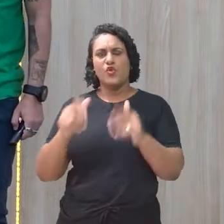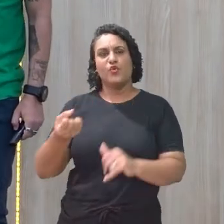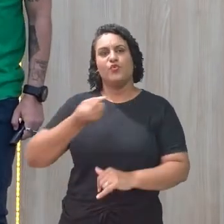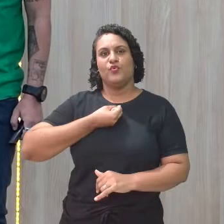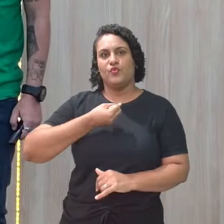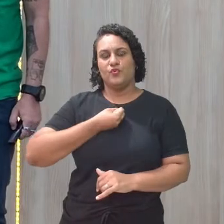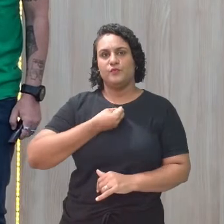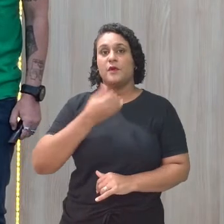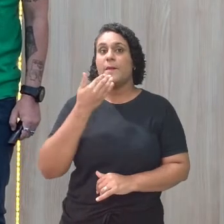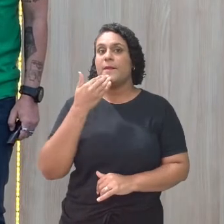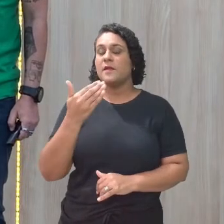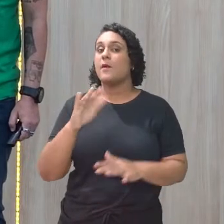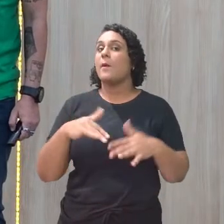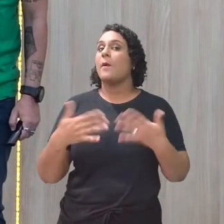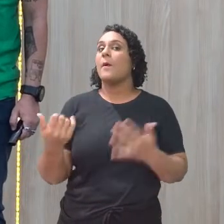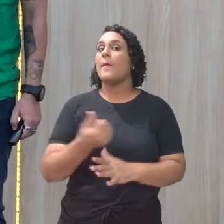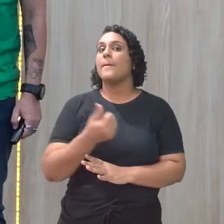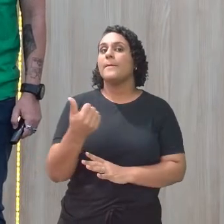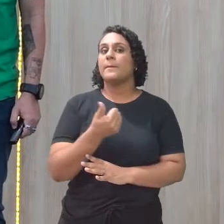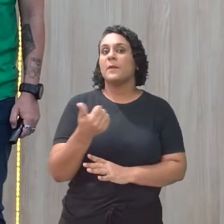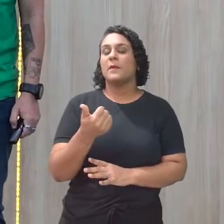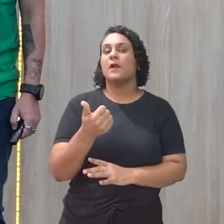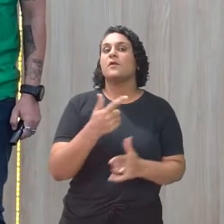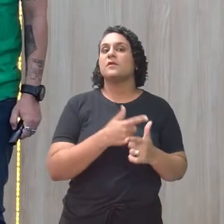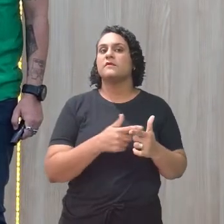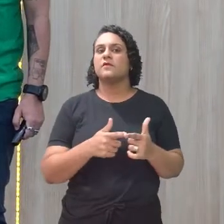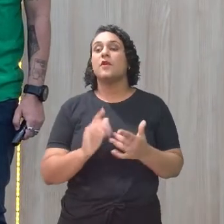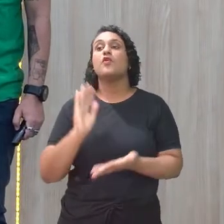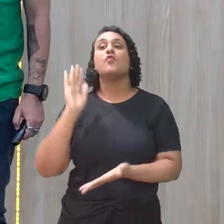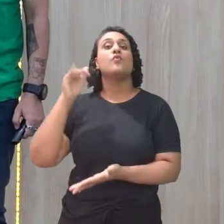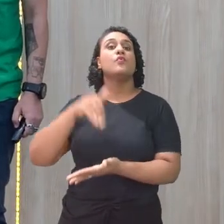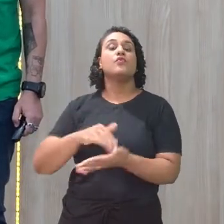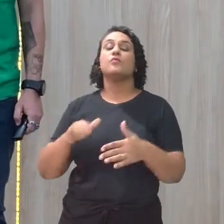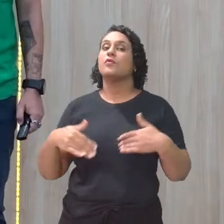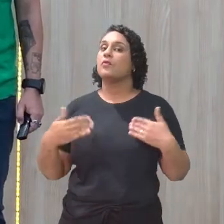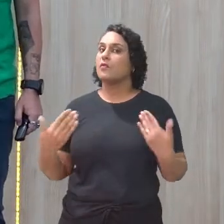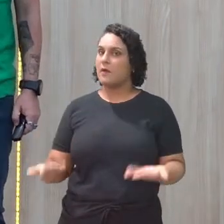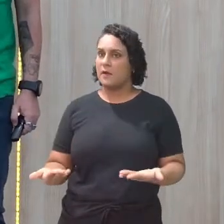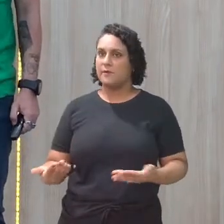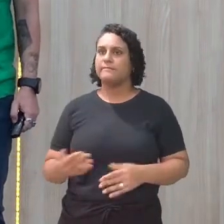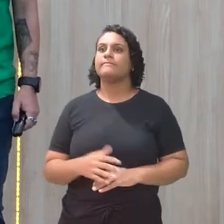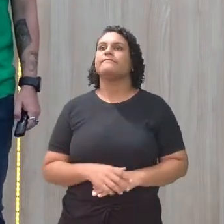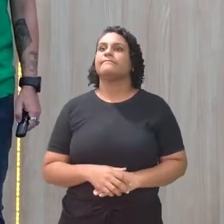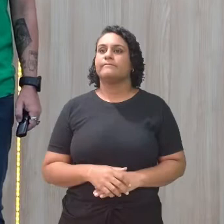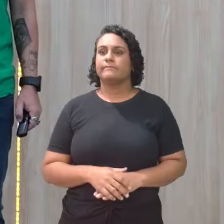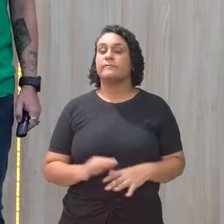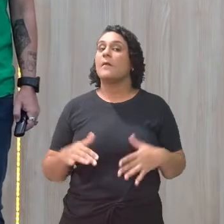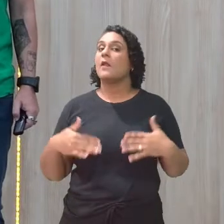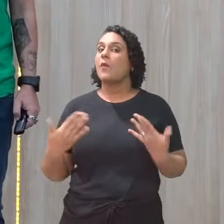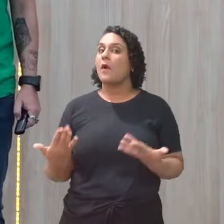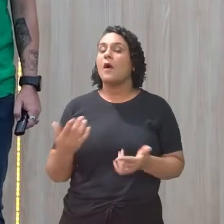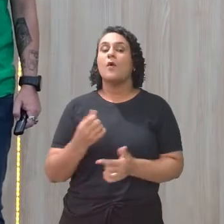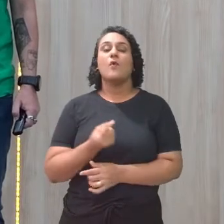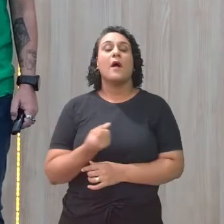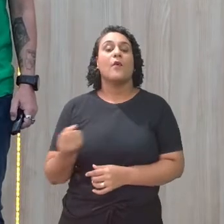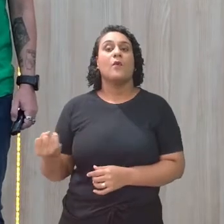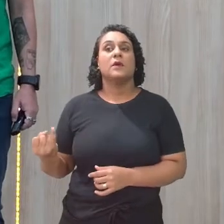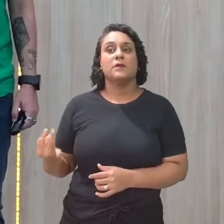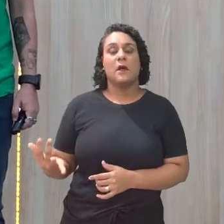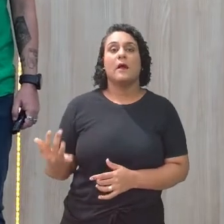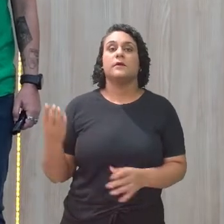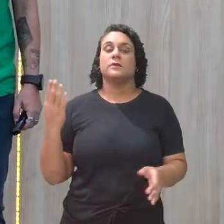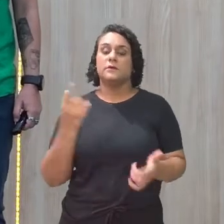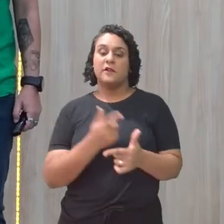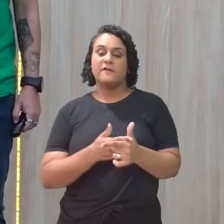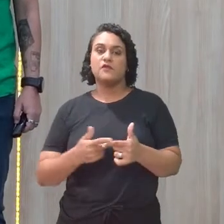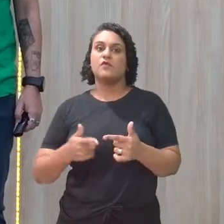pedi qual era o primeiro divisor, qual era o último divisor e qual era o número de divisores que eles tinham encontrado,